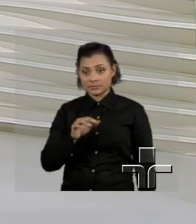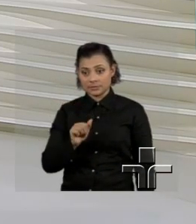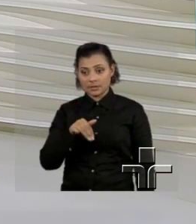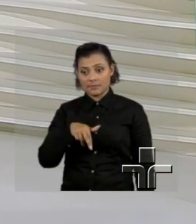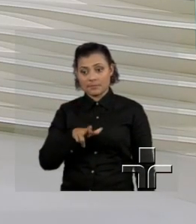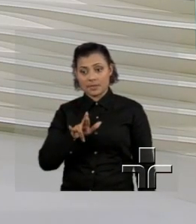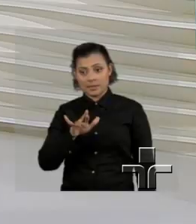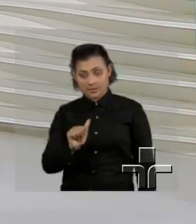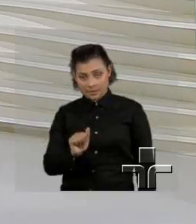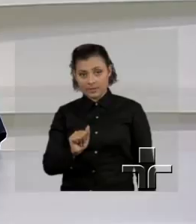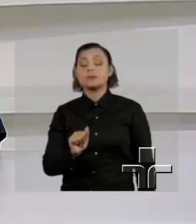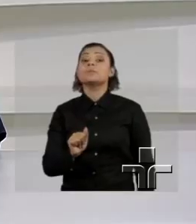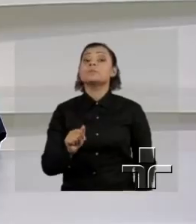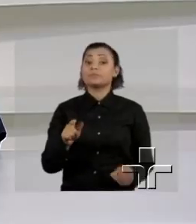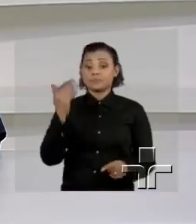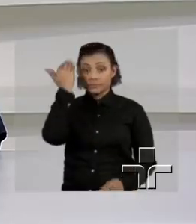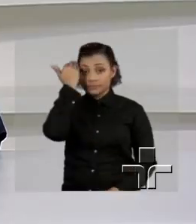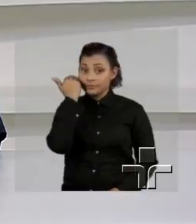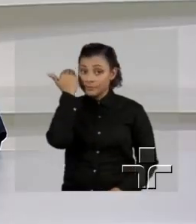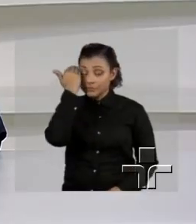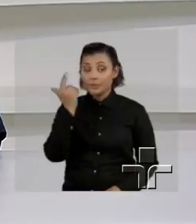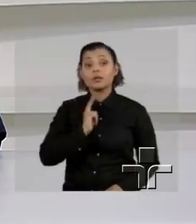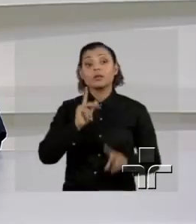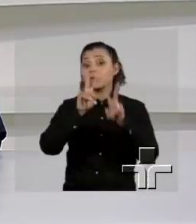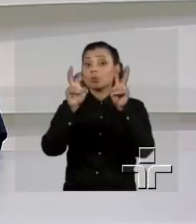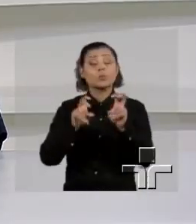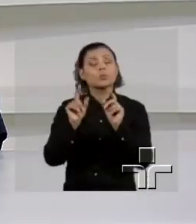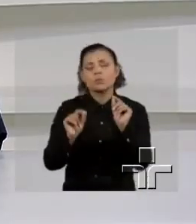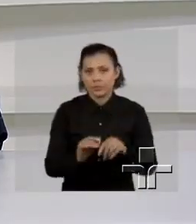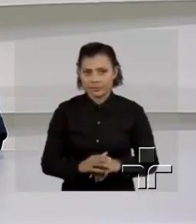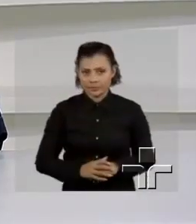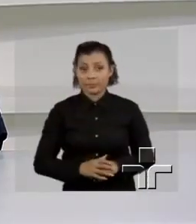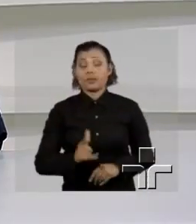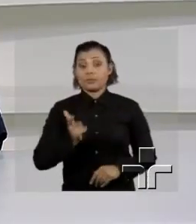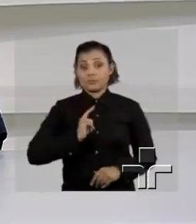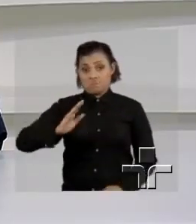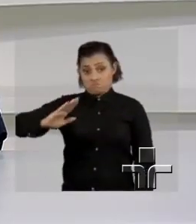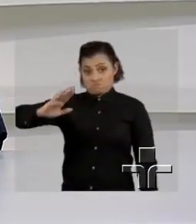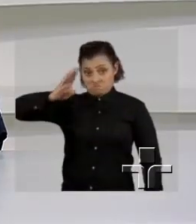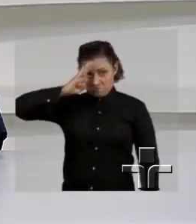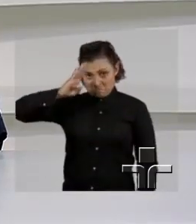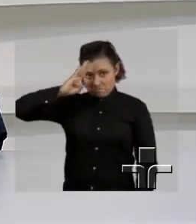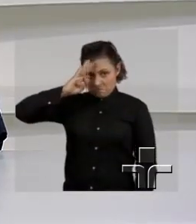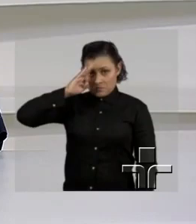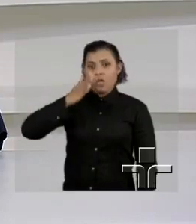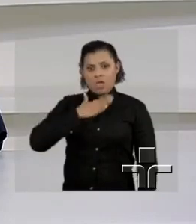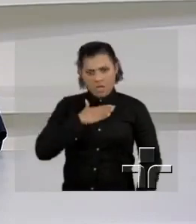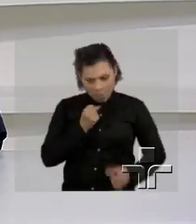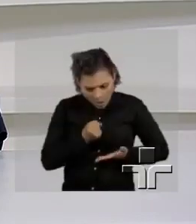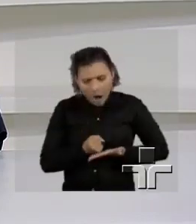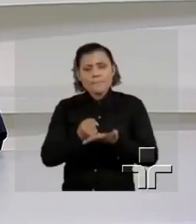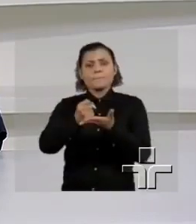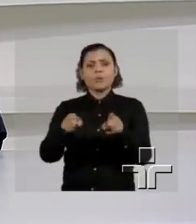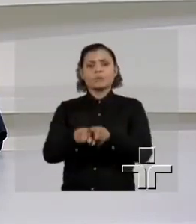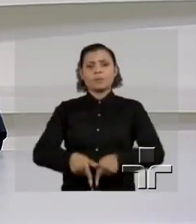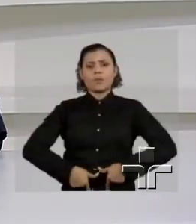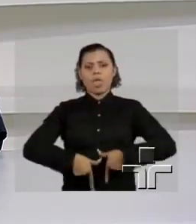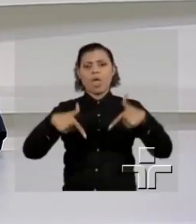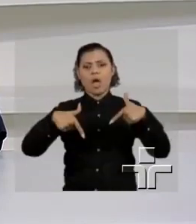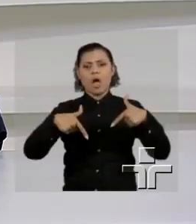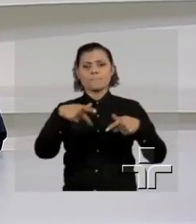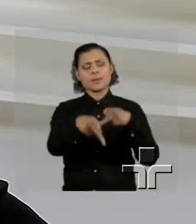que as Forças Armadas não estão sendo mais, né? Na época do general Rondon não tinha o Facebook,